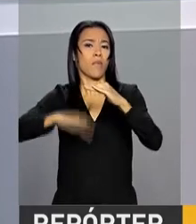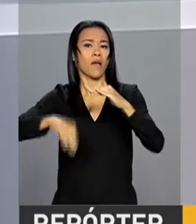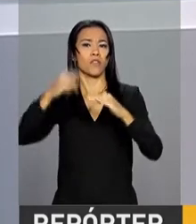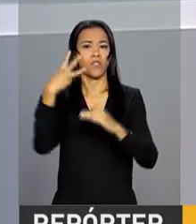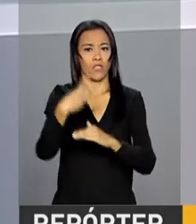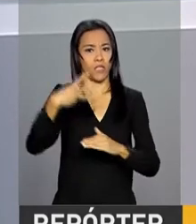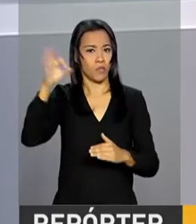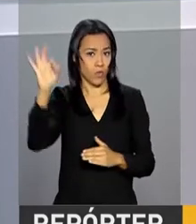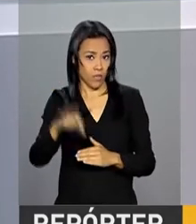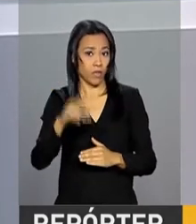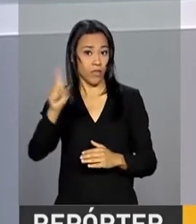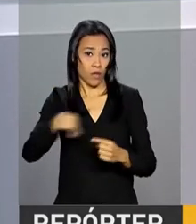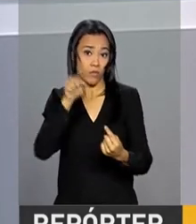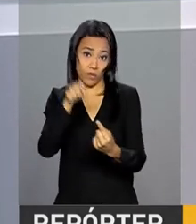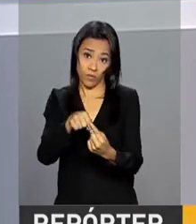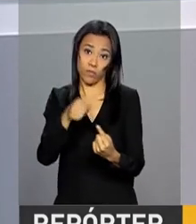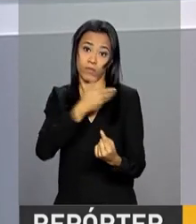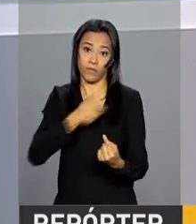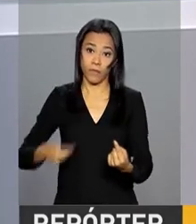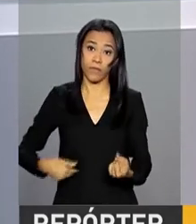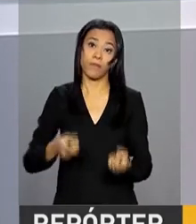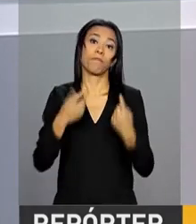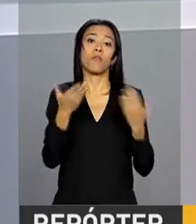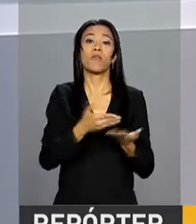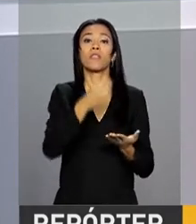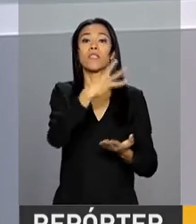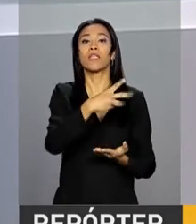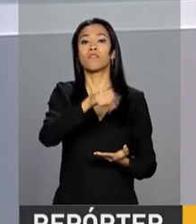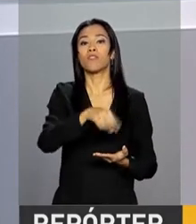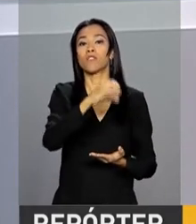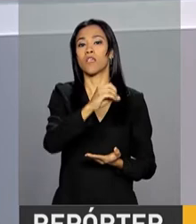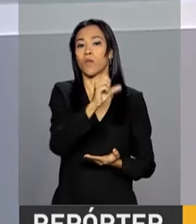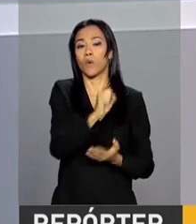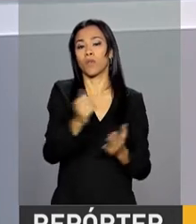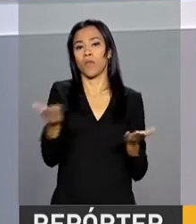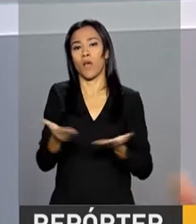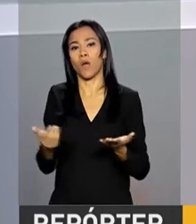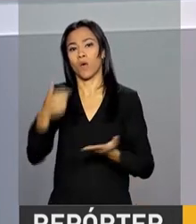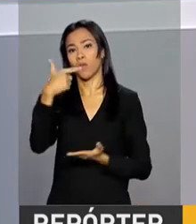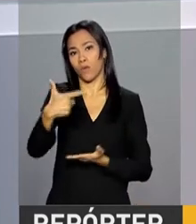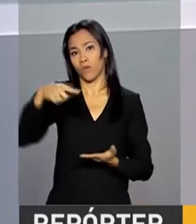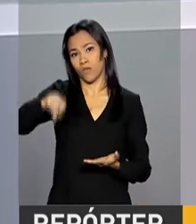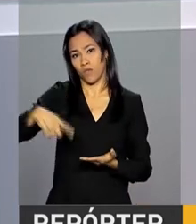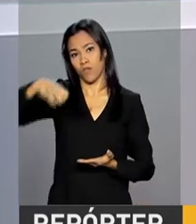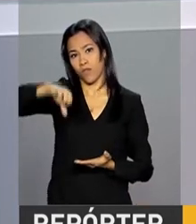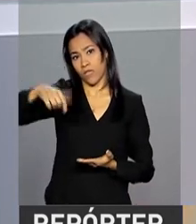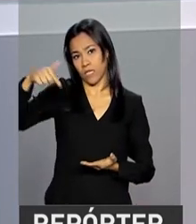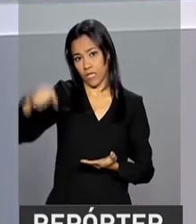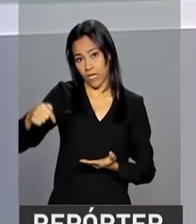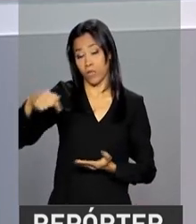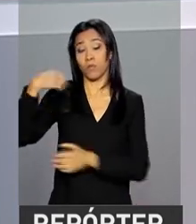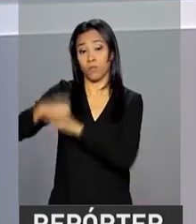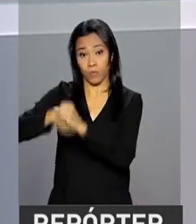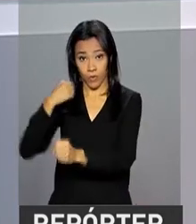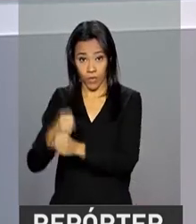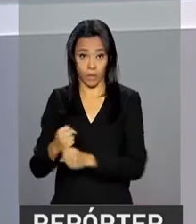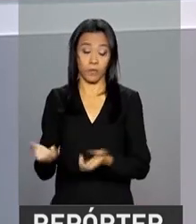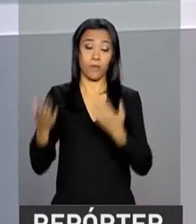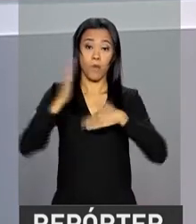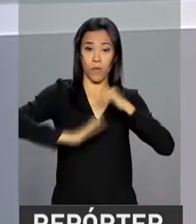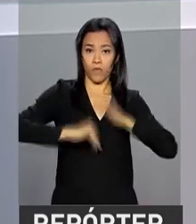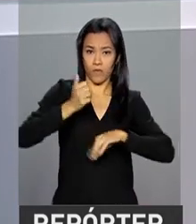que é o piso da meta passou de 3,08 para 2,97 por cento ao ano analistas e investidores